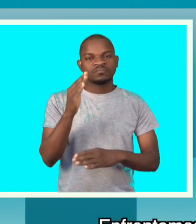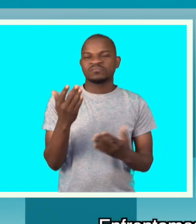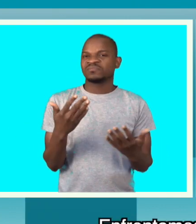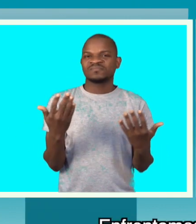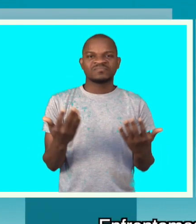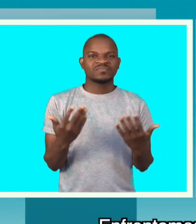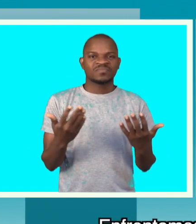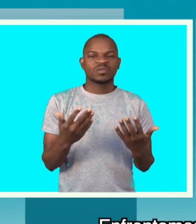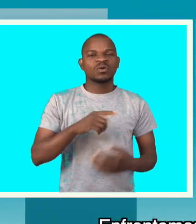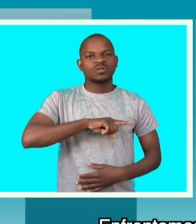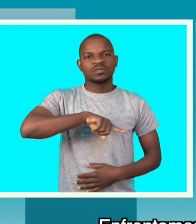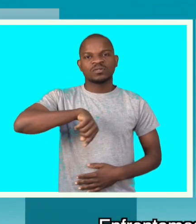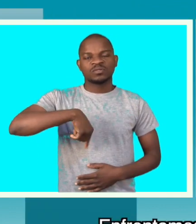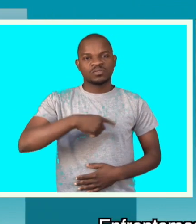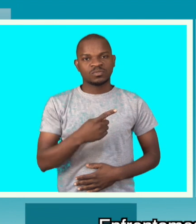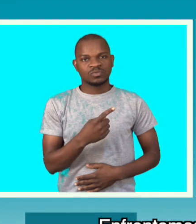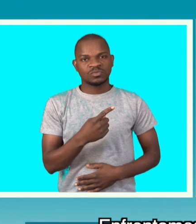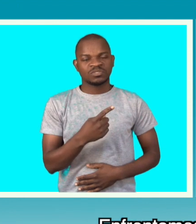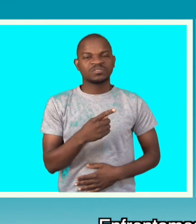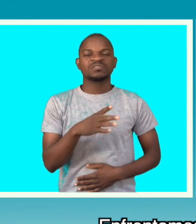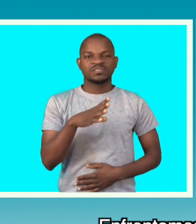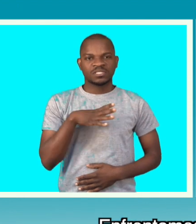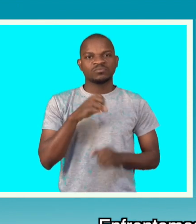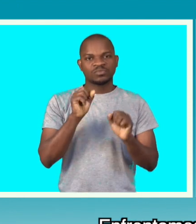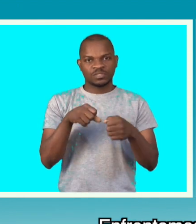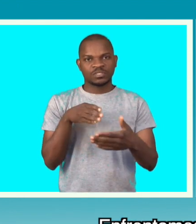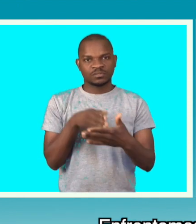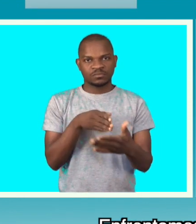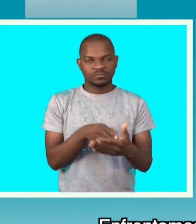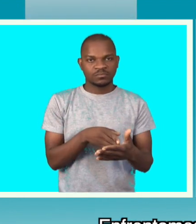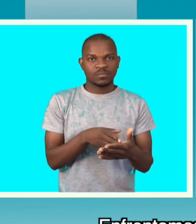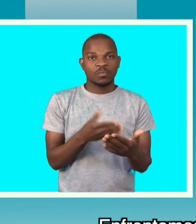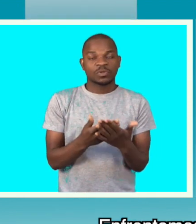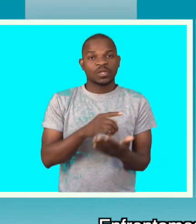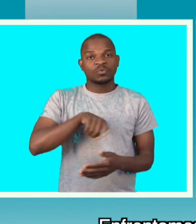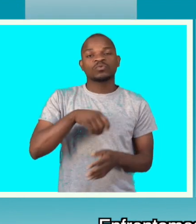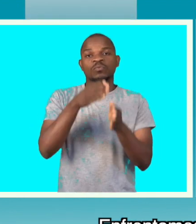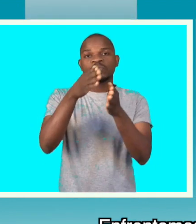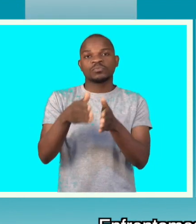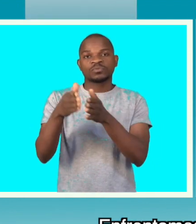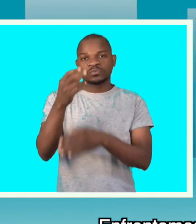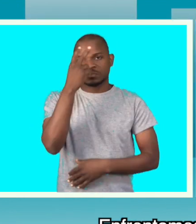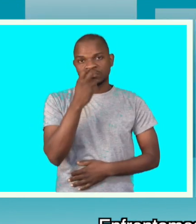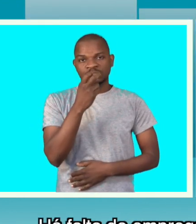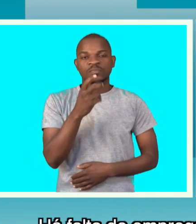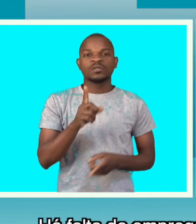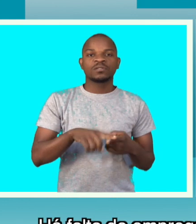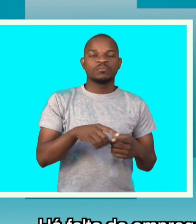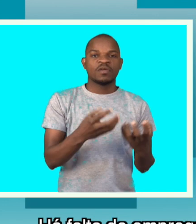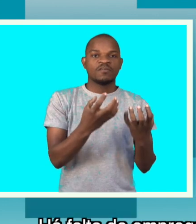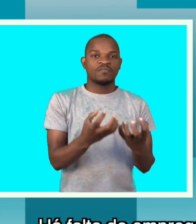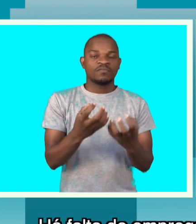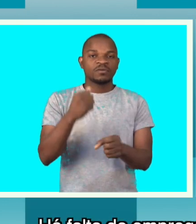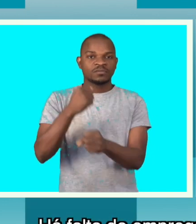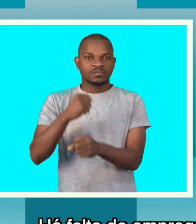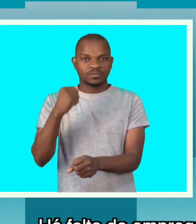é assim, estamos tendo muitas dificuldades devido ao nosso estado, à falta